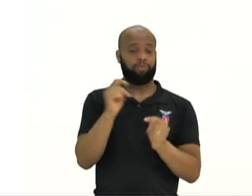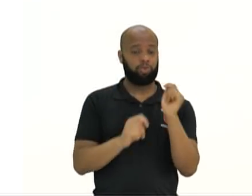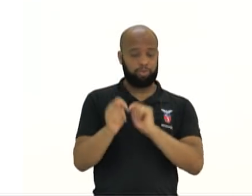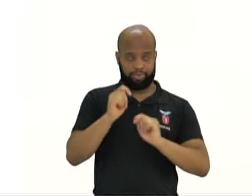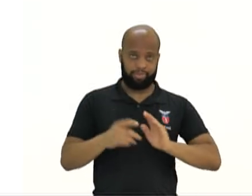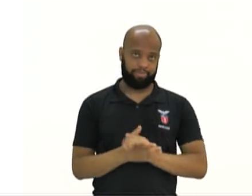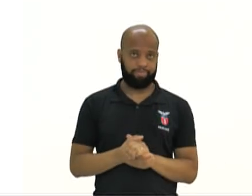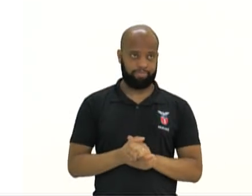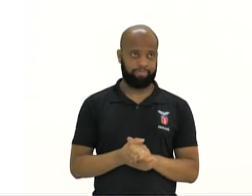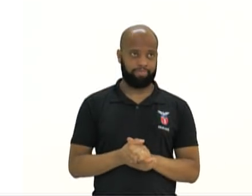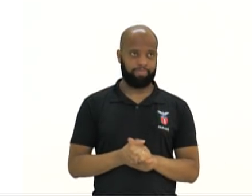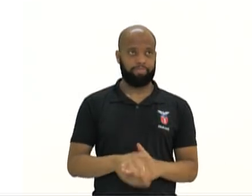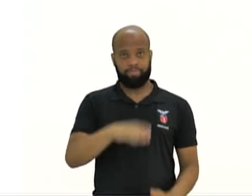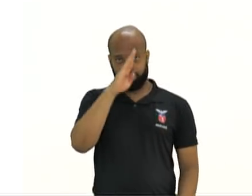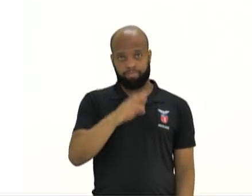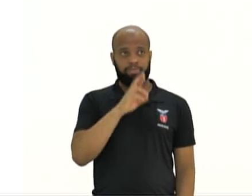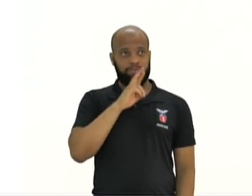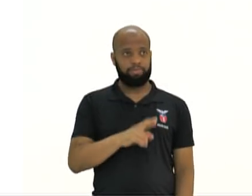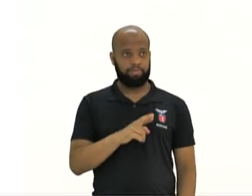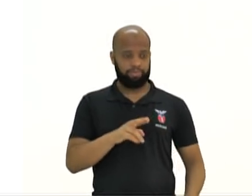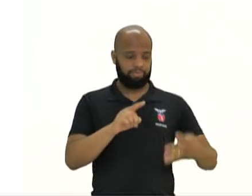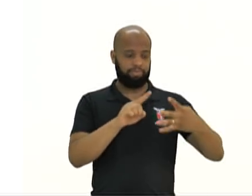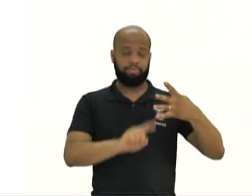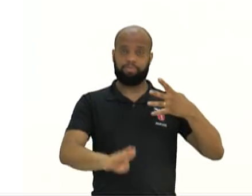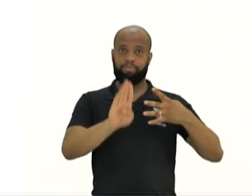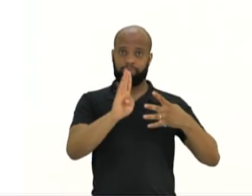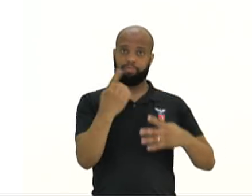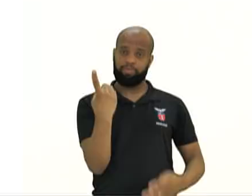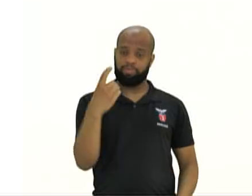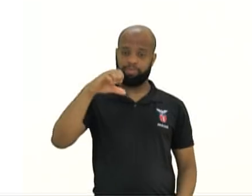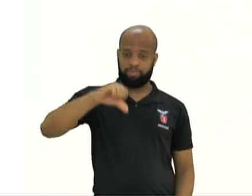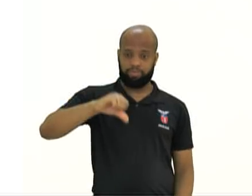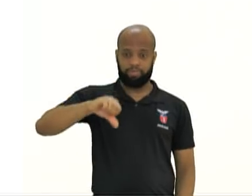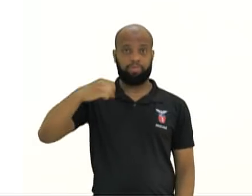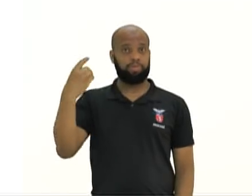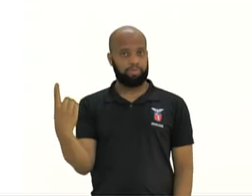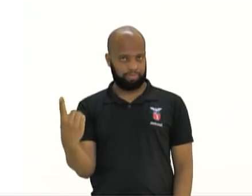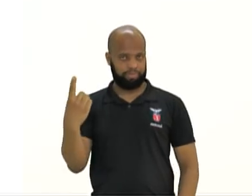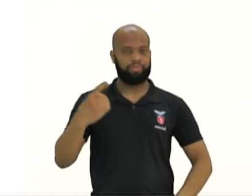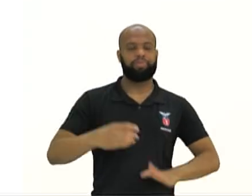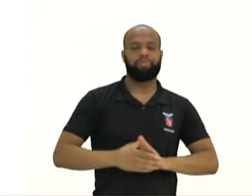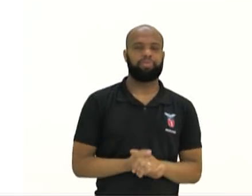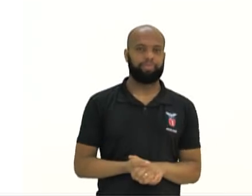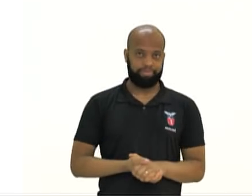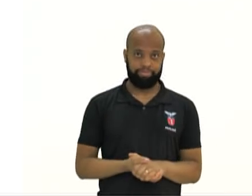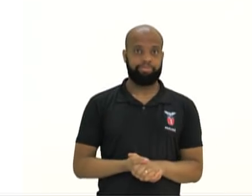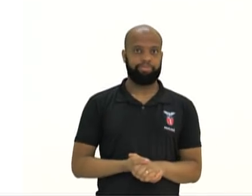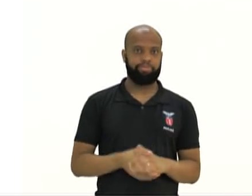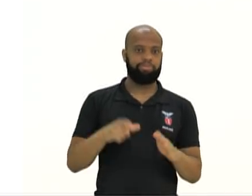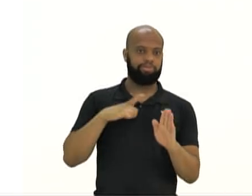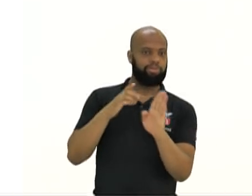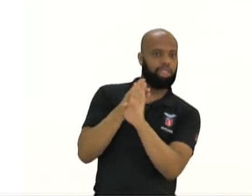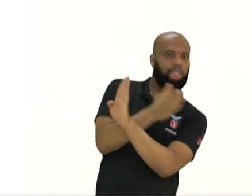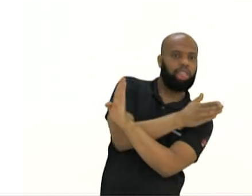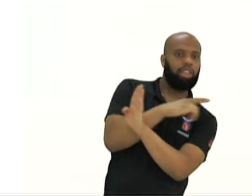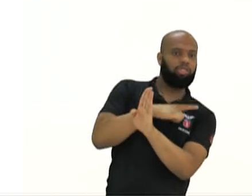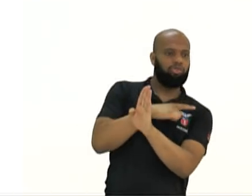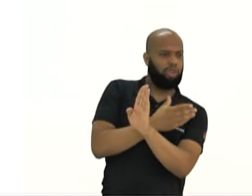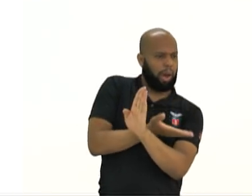econômica? Vamos direto à resposta aí. Letra B, desde 1991. Né? Vieram com um